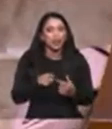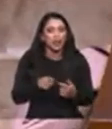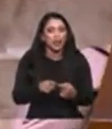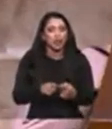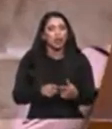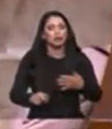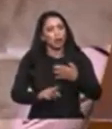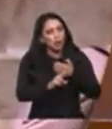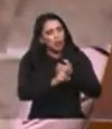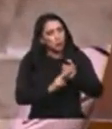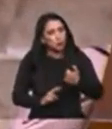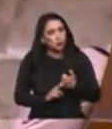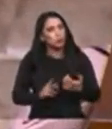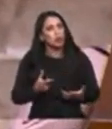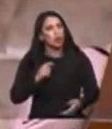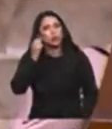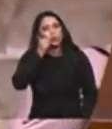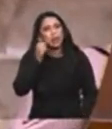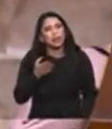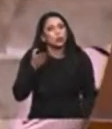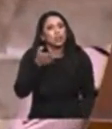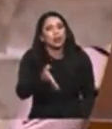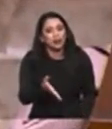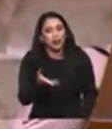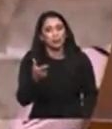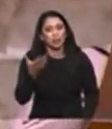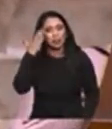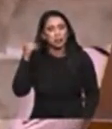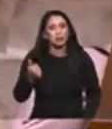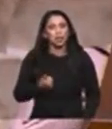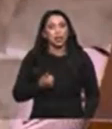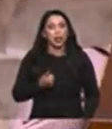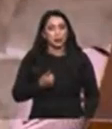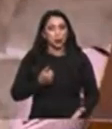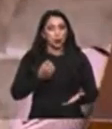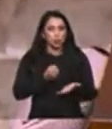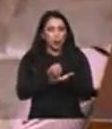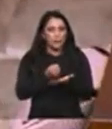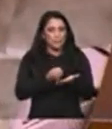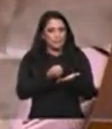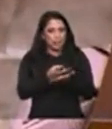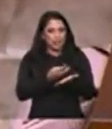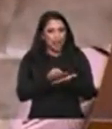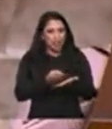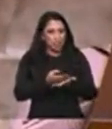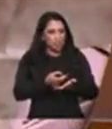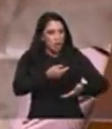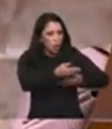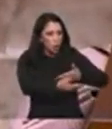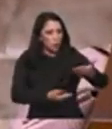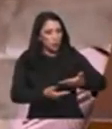esses comparecimentos se reforça quando se toma em consideração a troca de mensagens entre Léo Pinheiro, da OAS, e